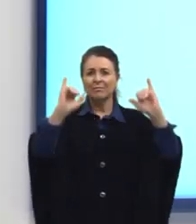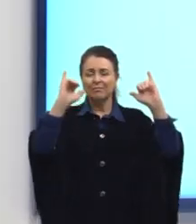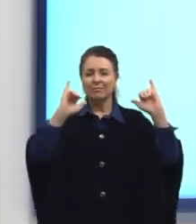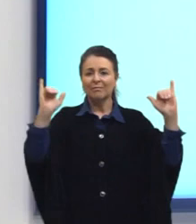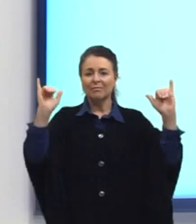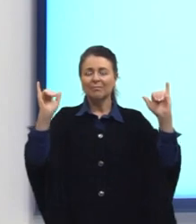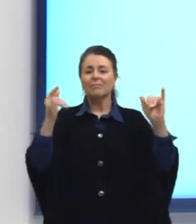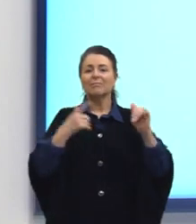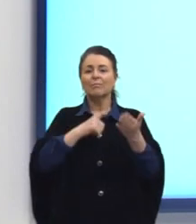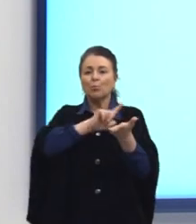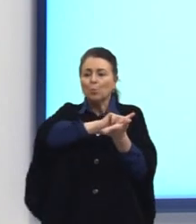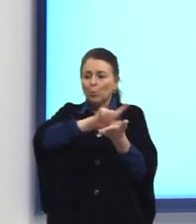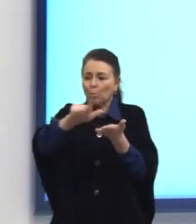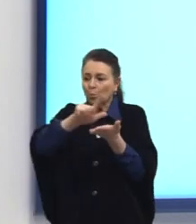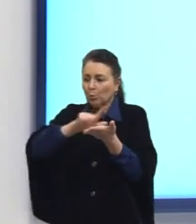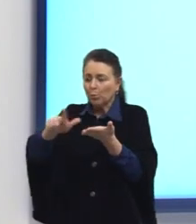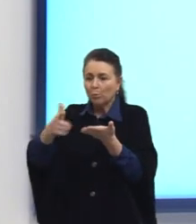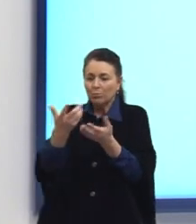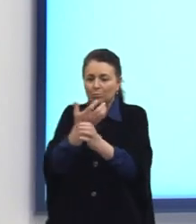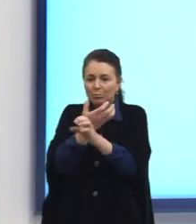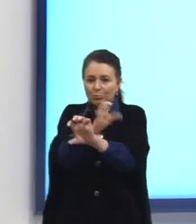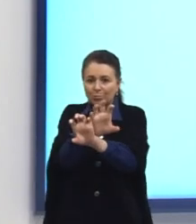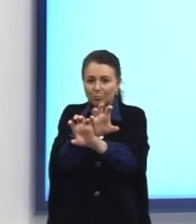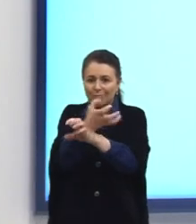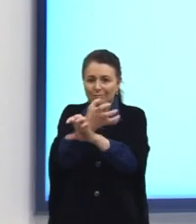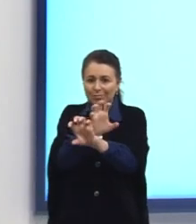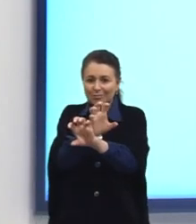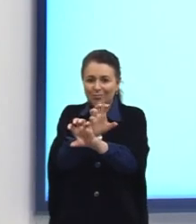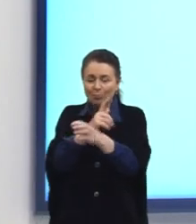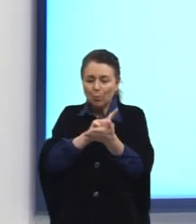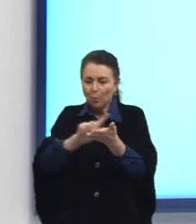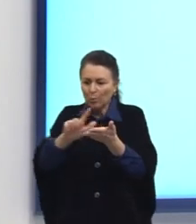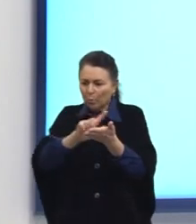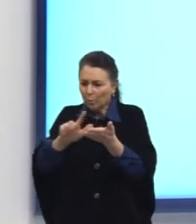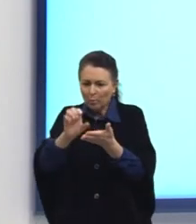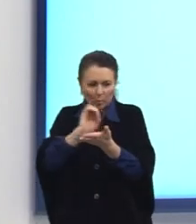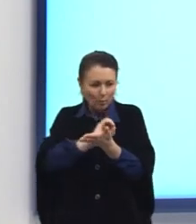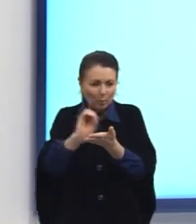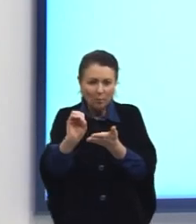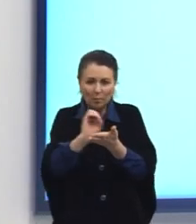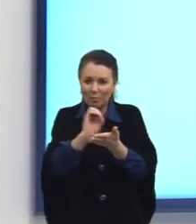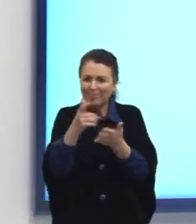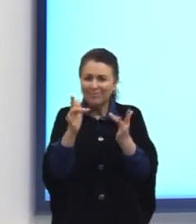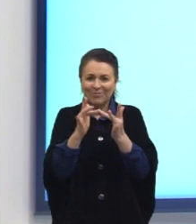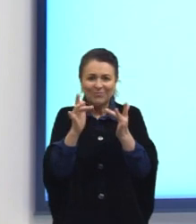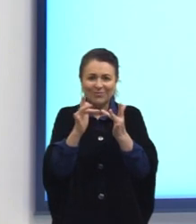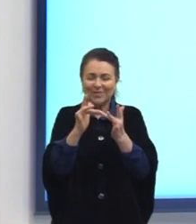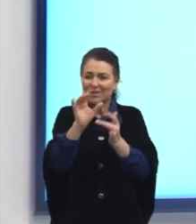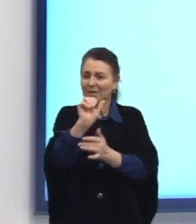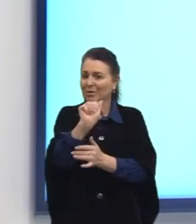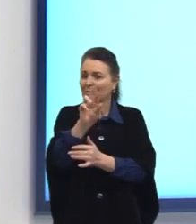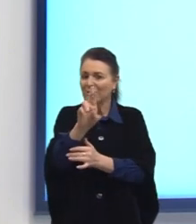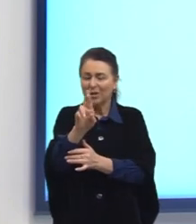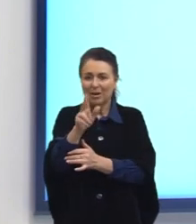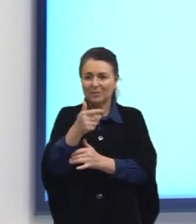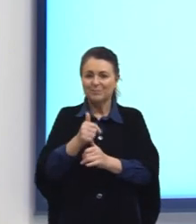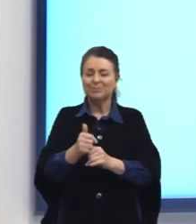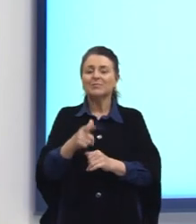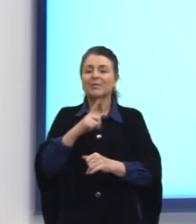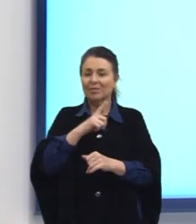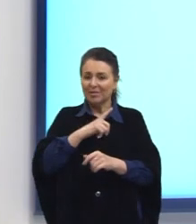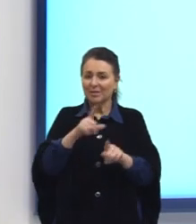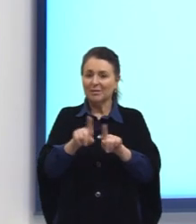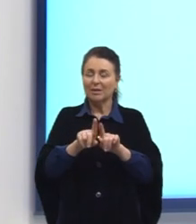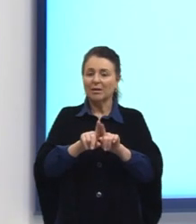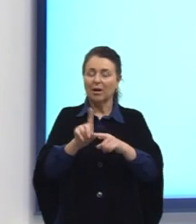isso é importante né no vácuo então quando a gente tem contato com o ar com água essa velocidade vai mudar a